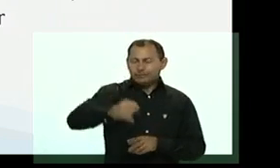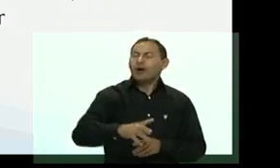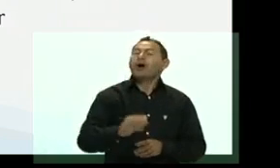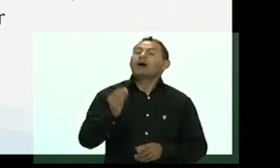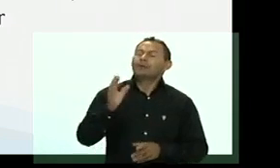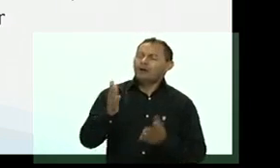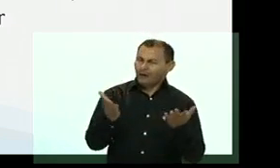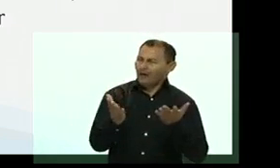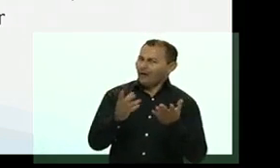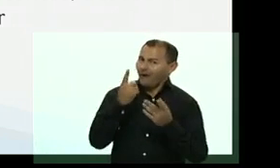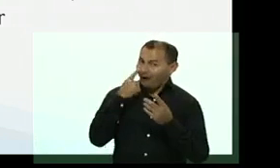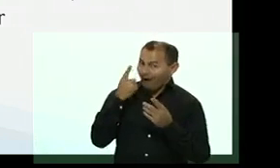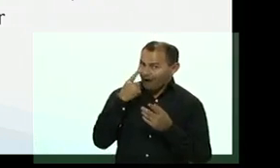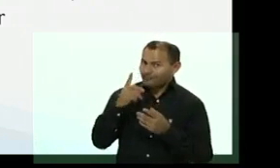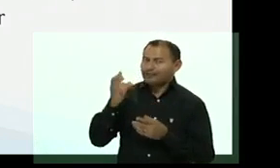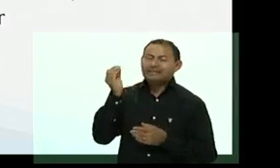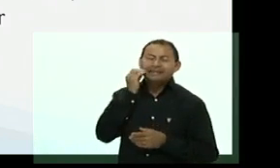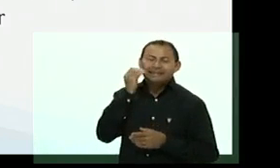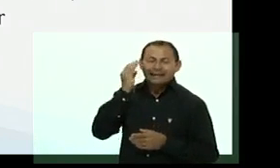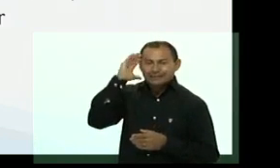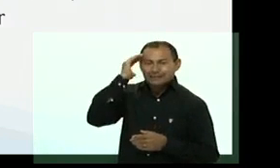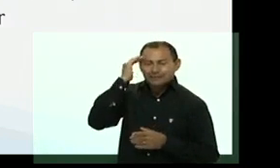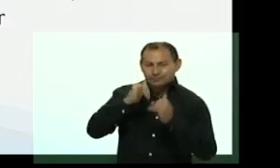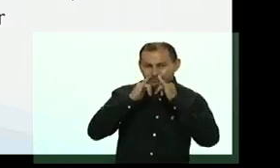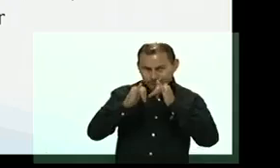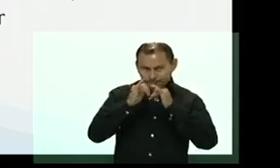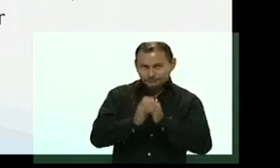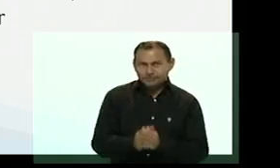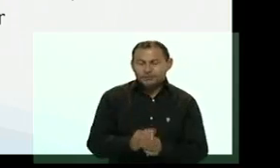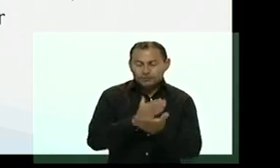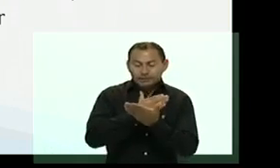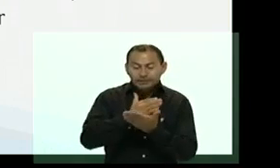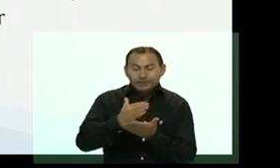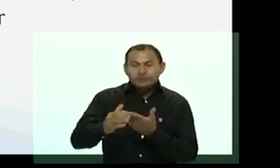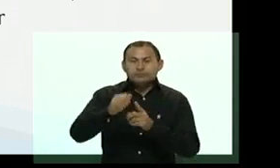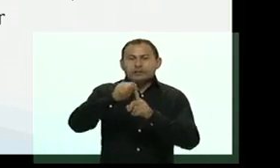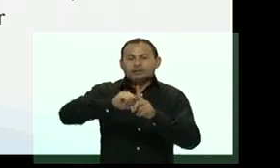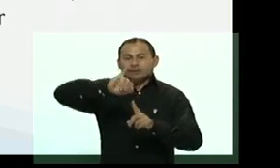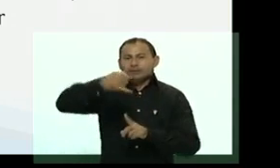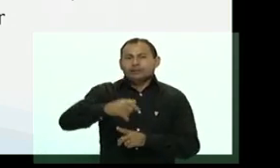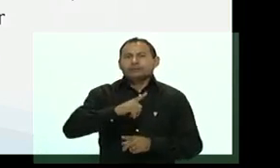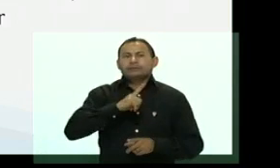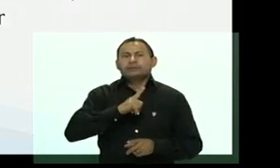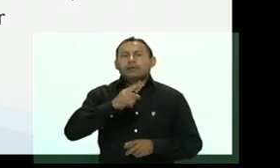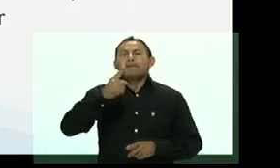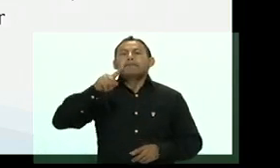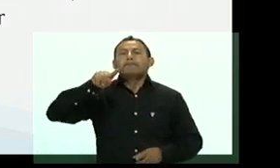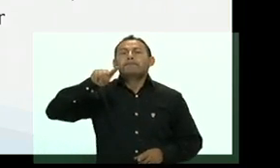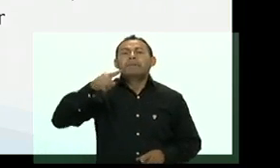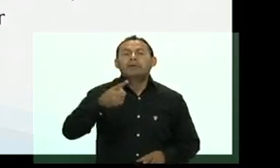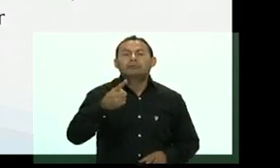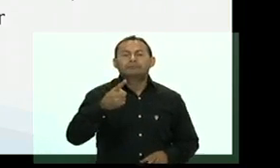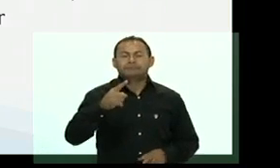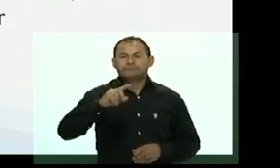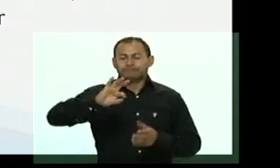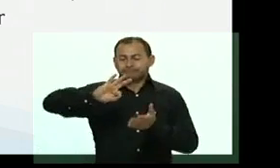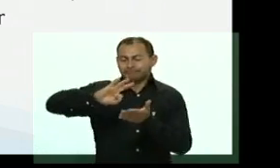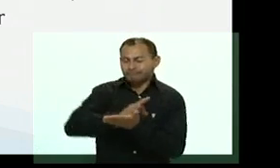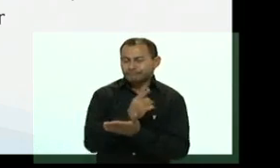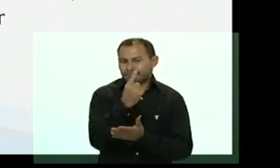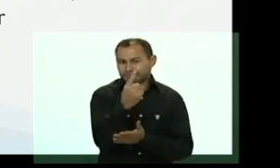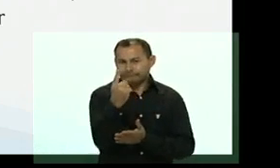tentar entender os dados que nós temos no problema. No início de janeiro, ele tinha 1.000 assinantes, cada um